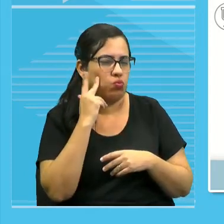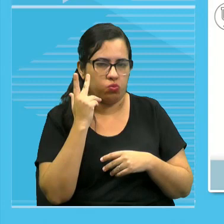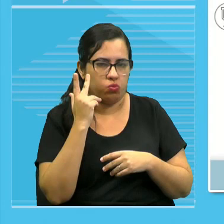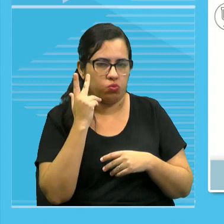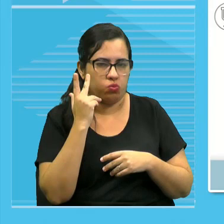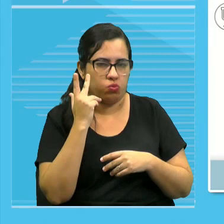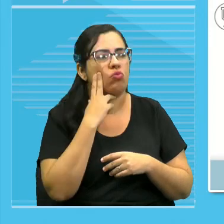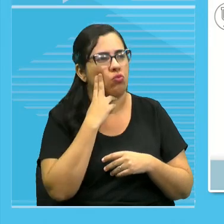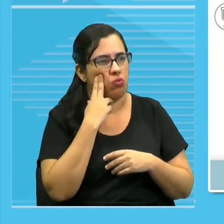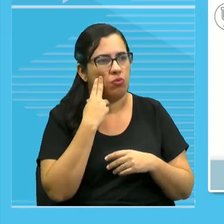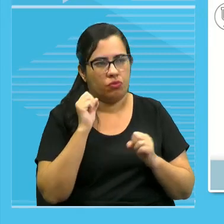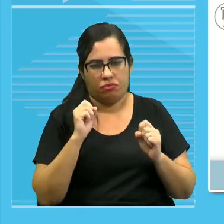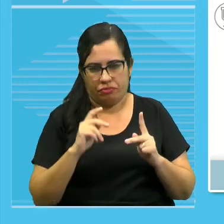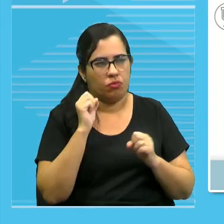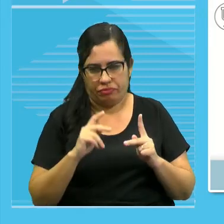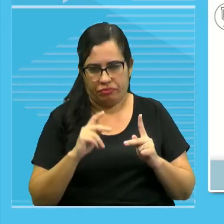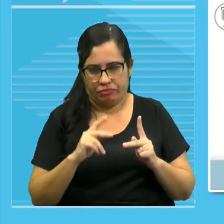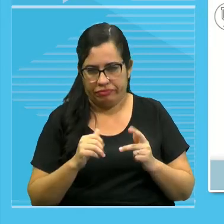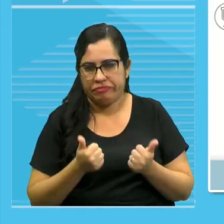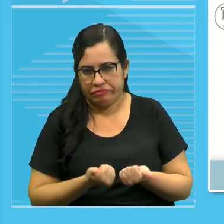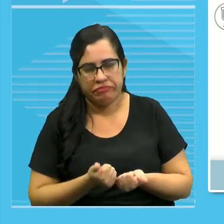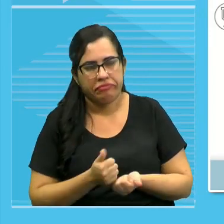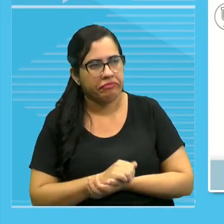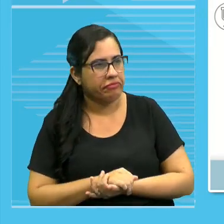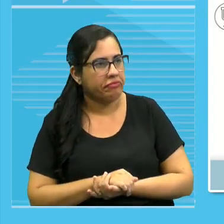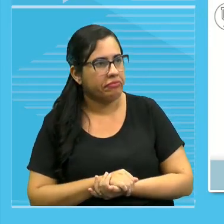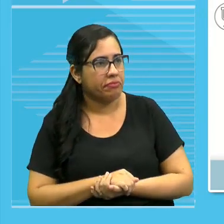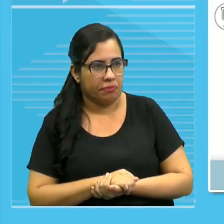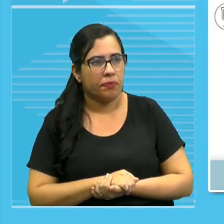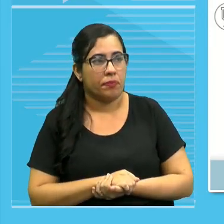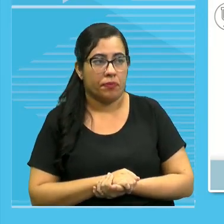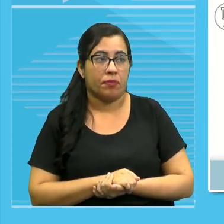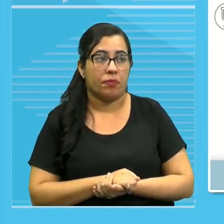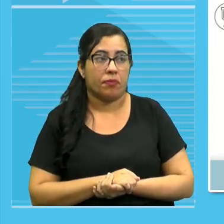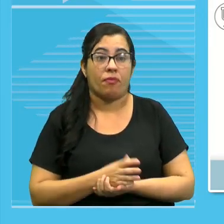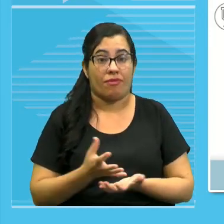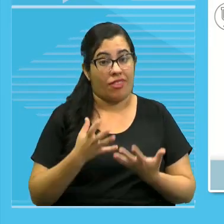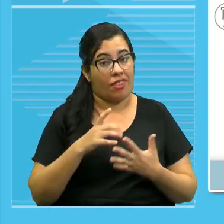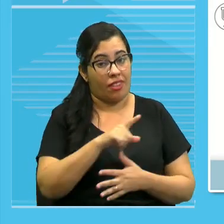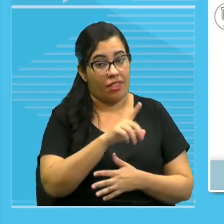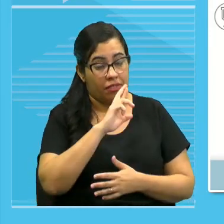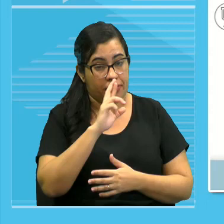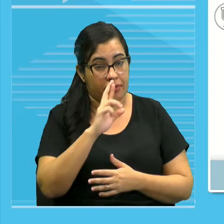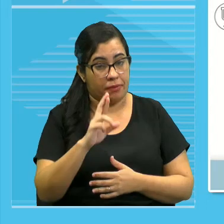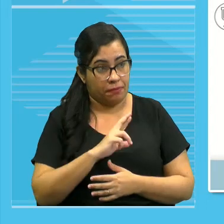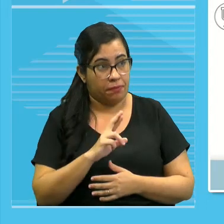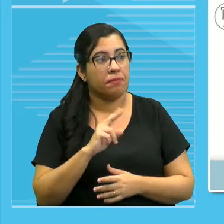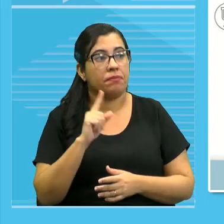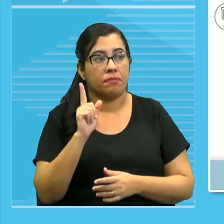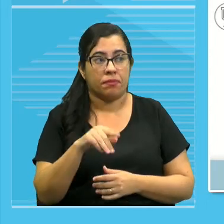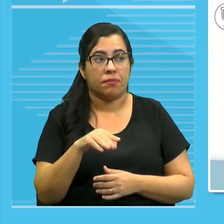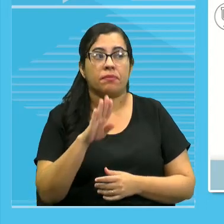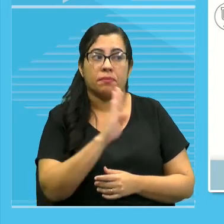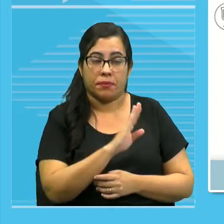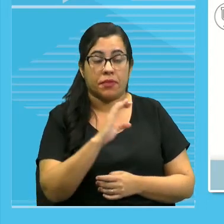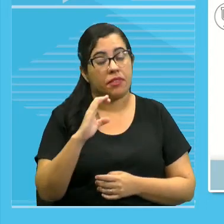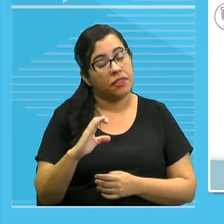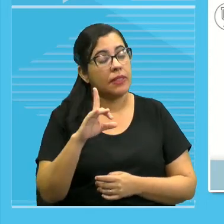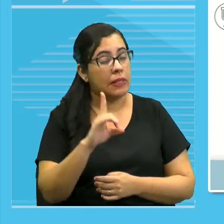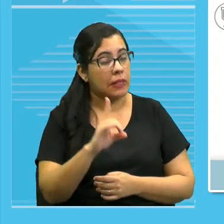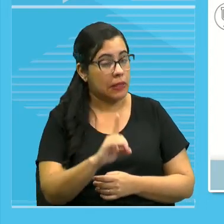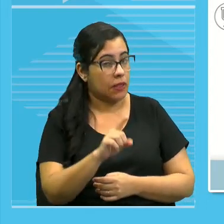um nas botas tá vendo é isso que eu quero que você faça letra B letra C